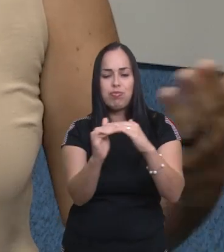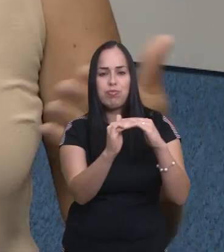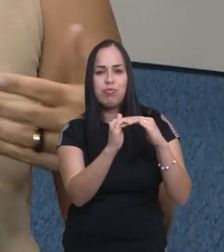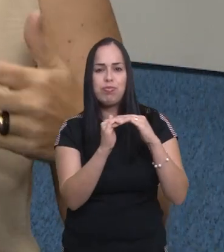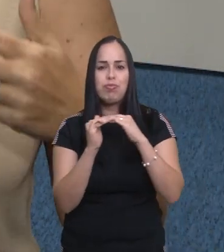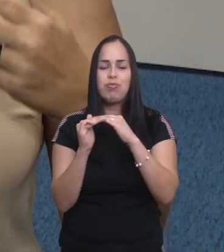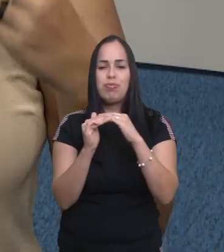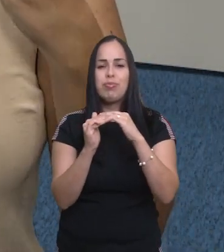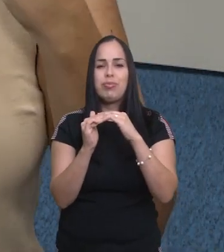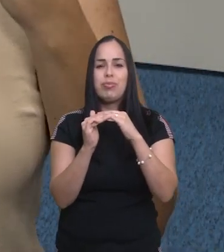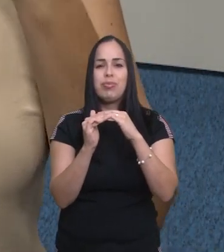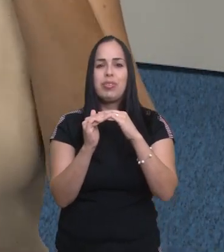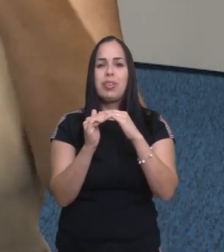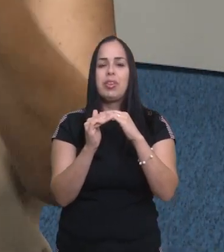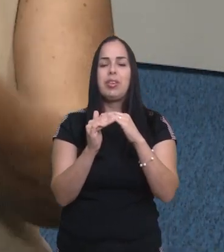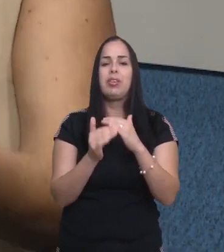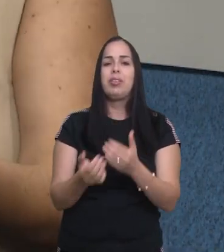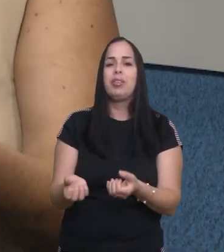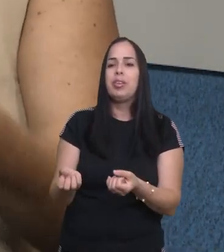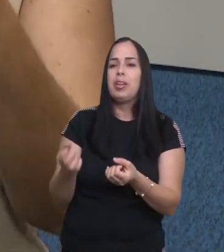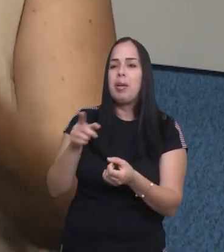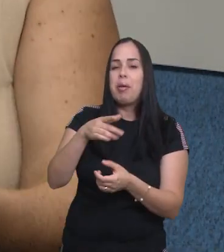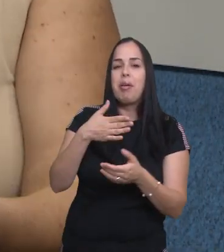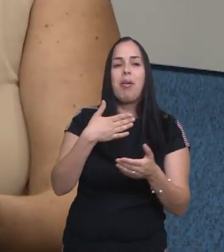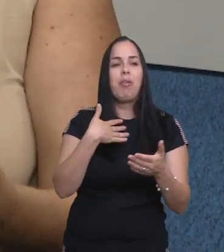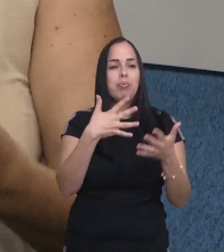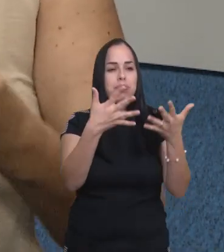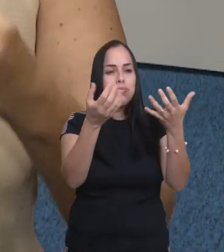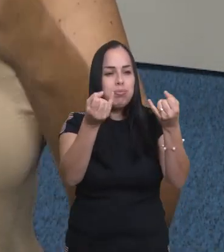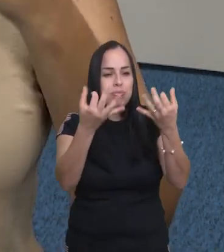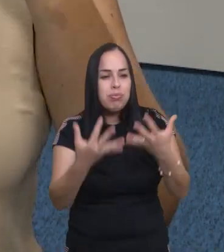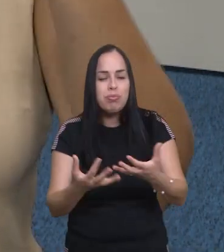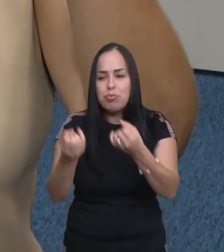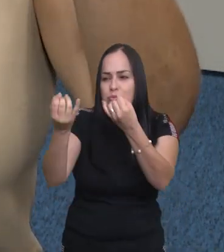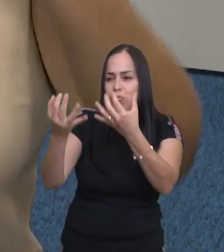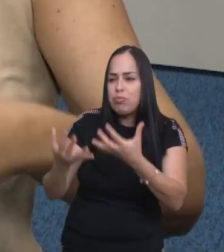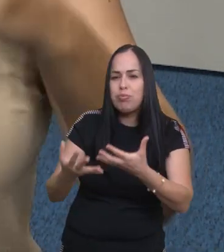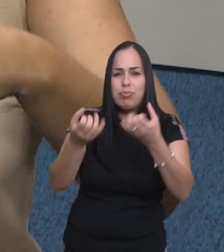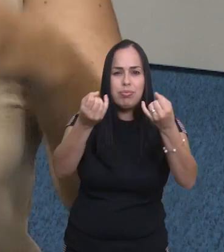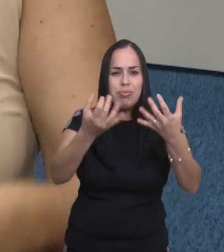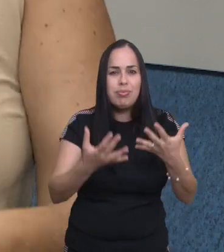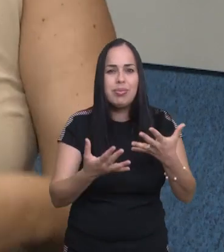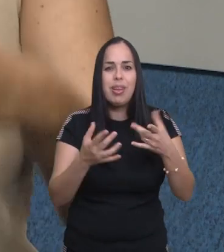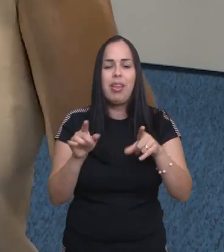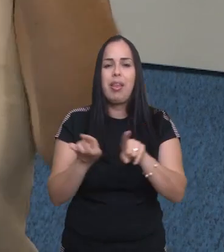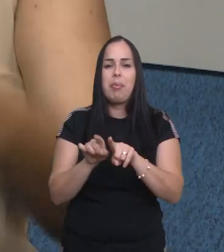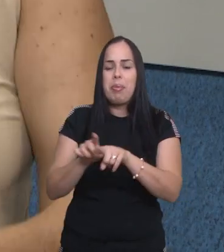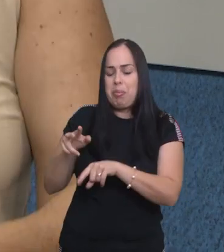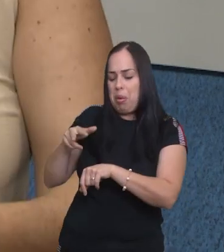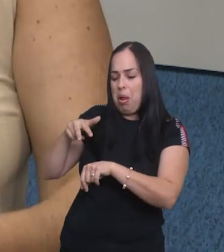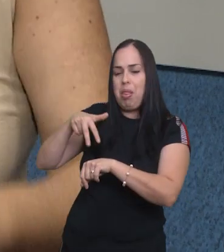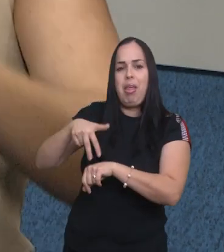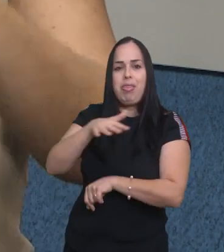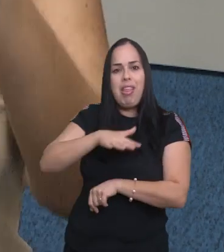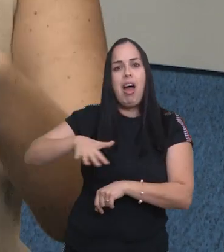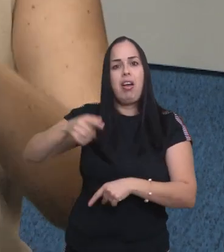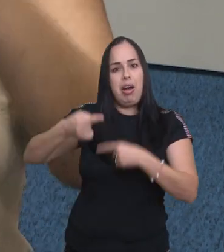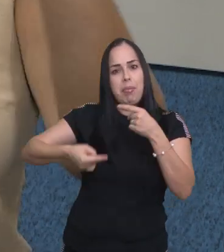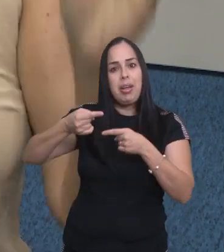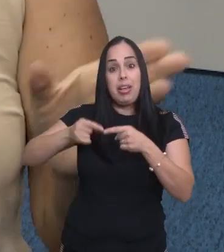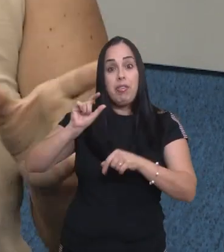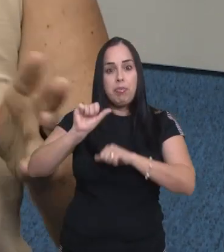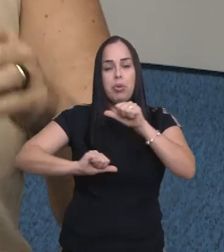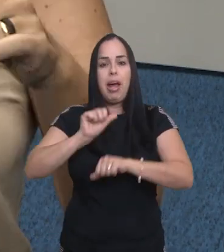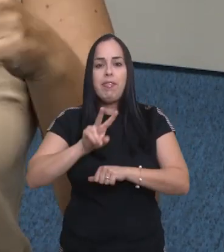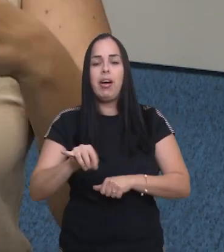igualdade, né? Você poder ouvir o clamor das mulheres e é as mulheres no espaço de poder, no espaço da política que vai fazer